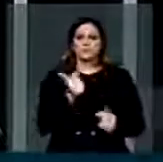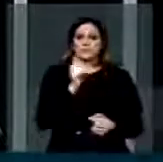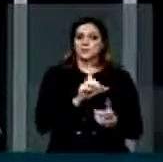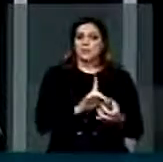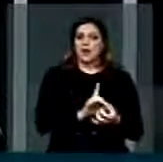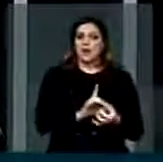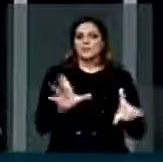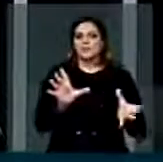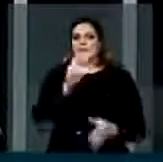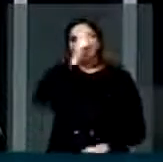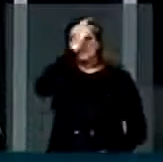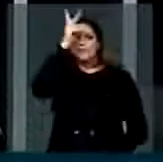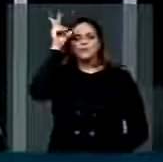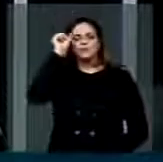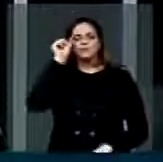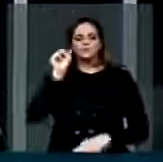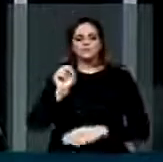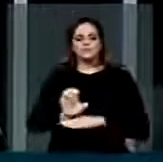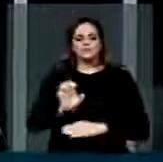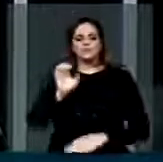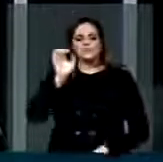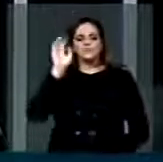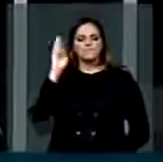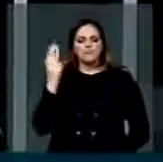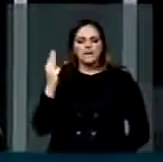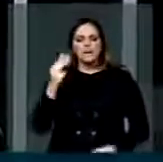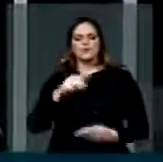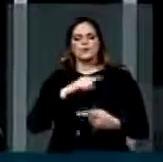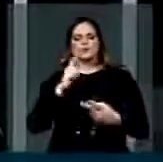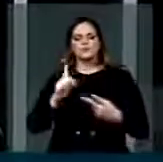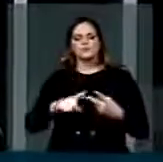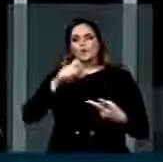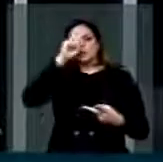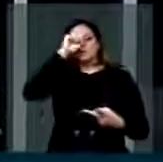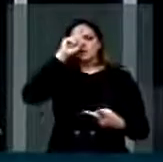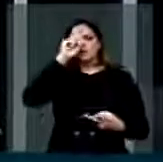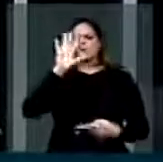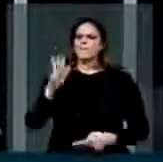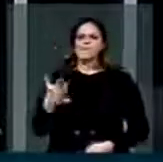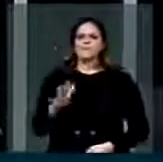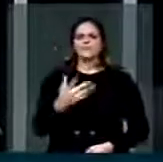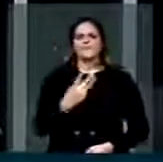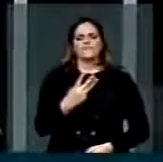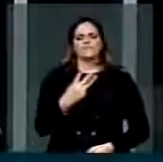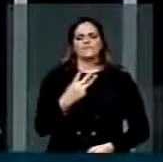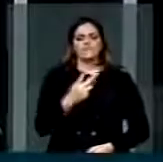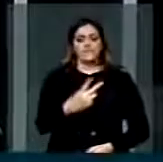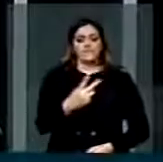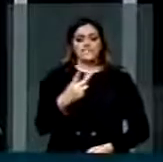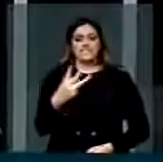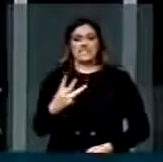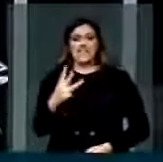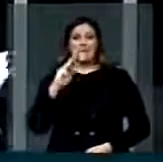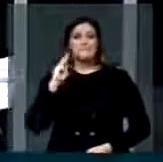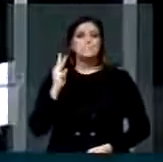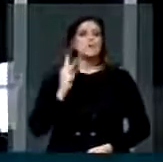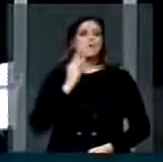para prefeituras do Maranhão, para hospitais, cerca de 23 milhões